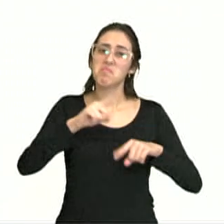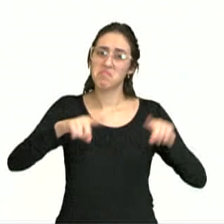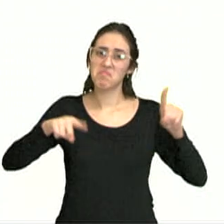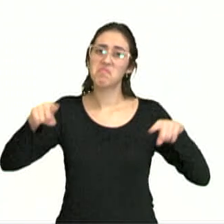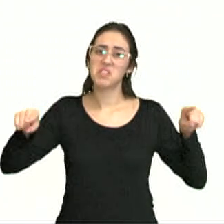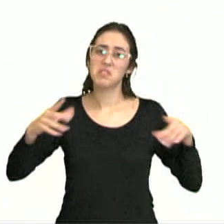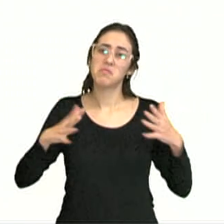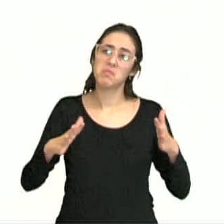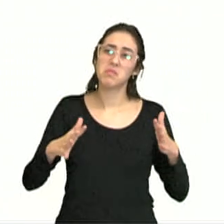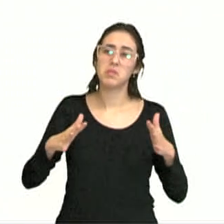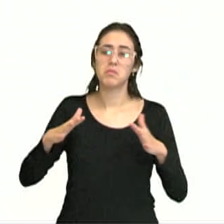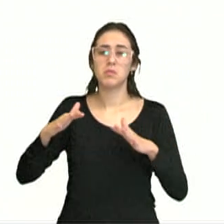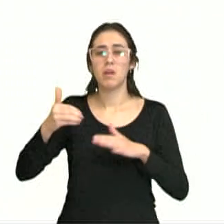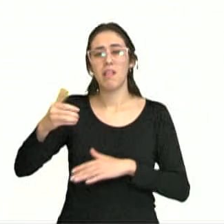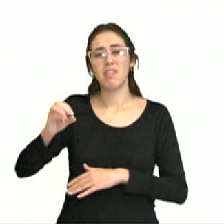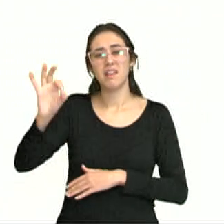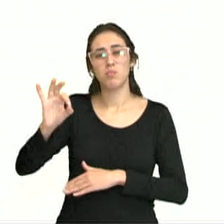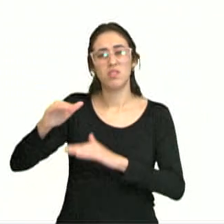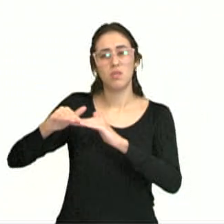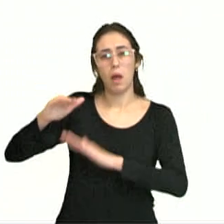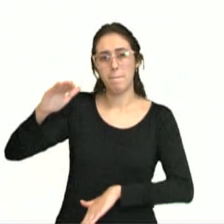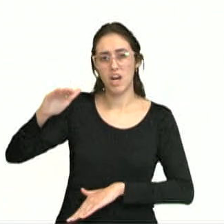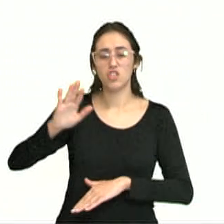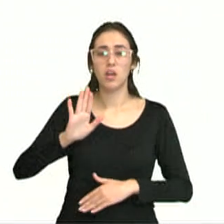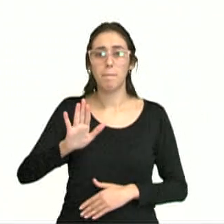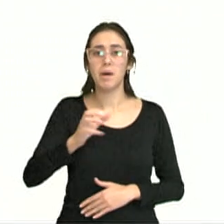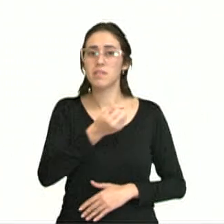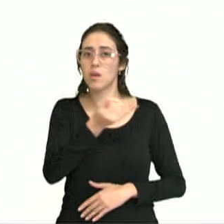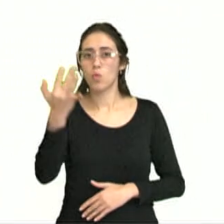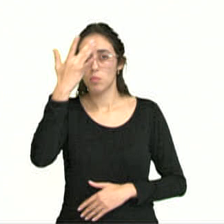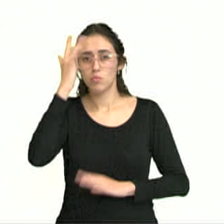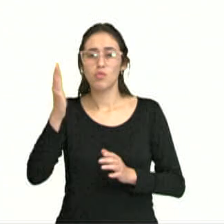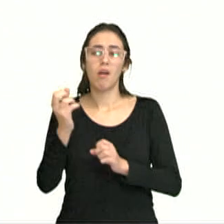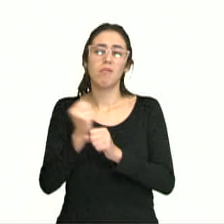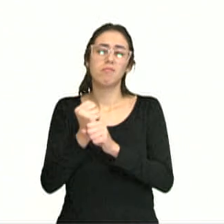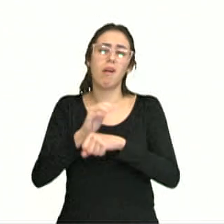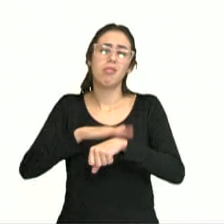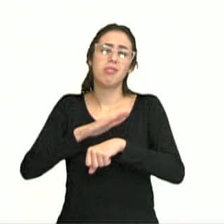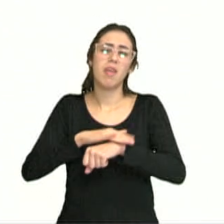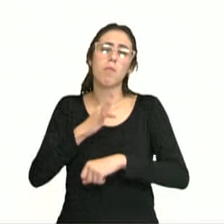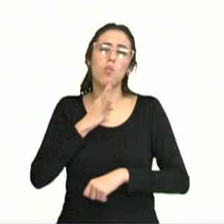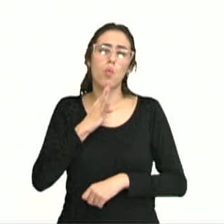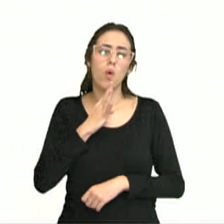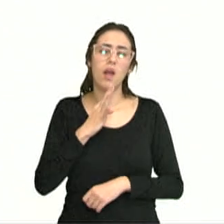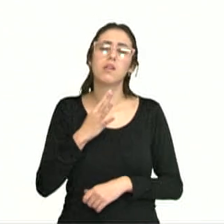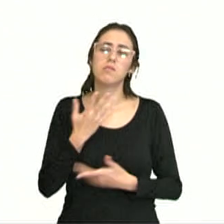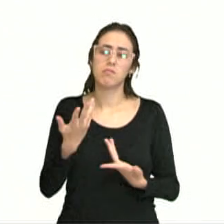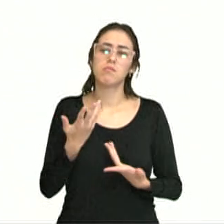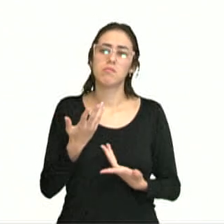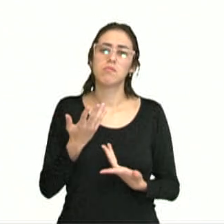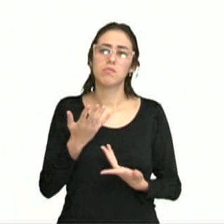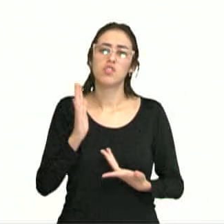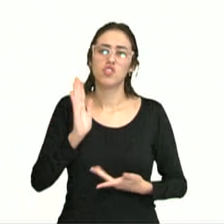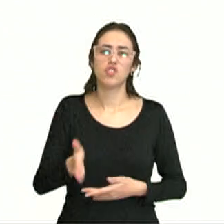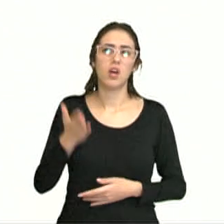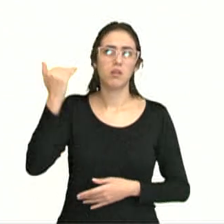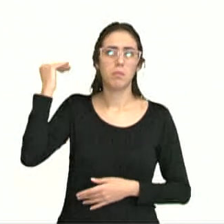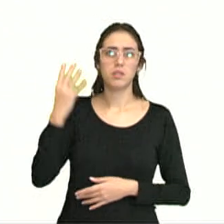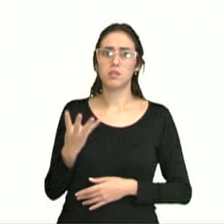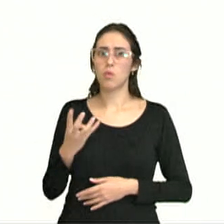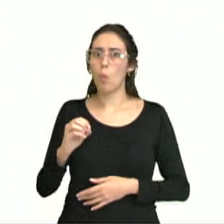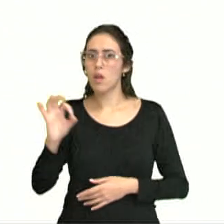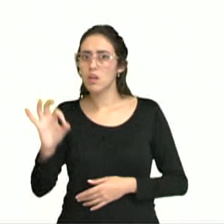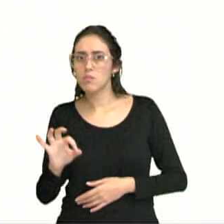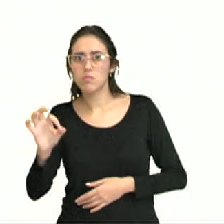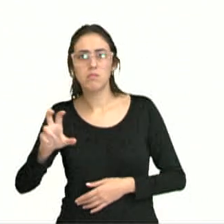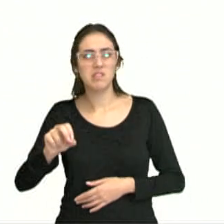de 10%, mas quem já tem um tempinho aí da estrada, nós já vimos que essa taxa chegou a ser de 40%,